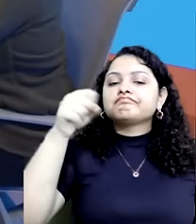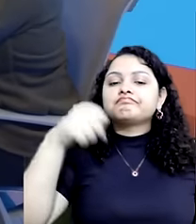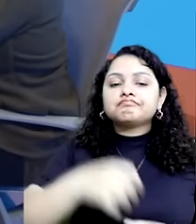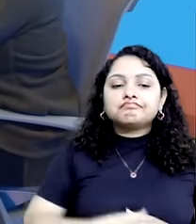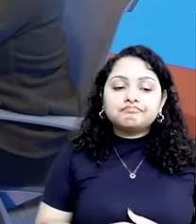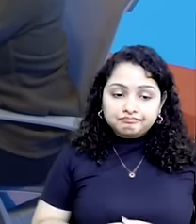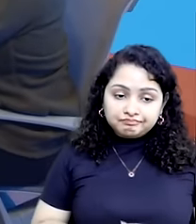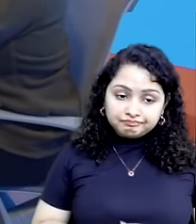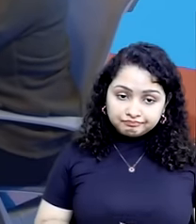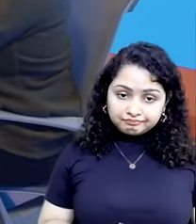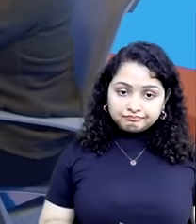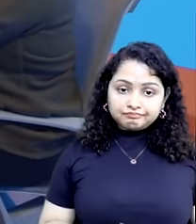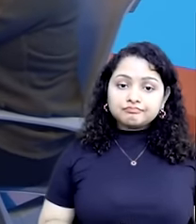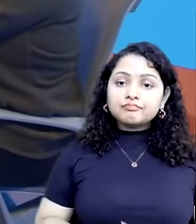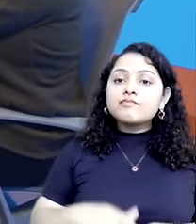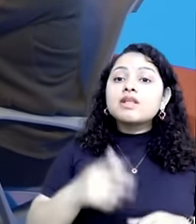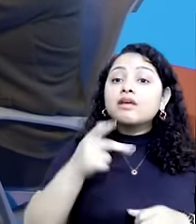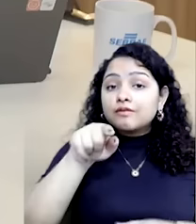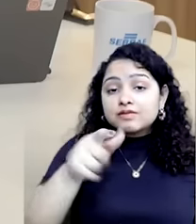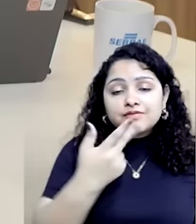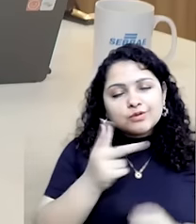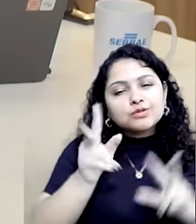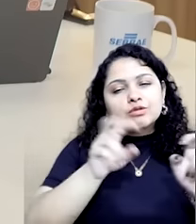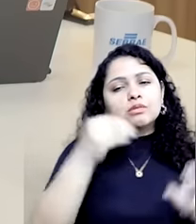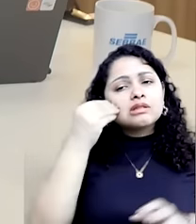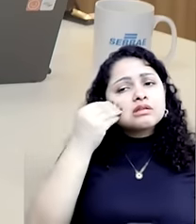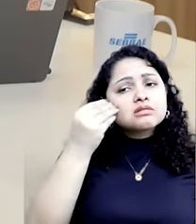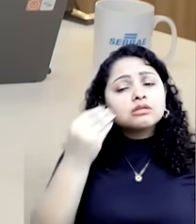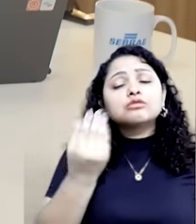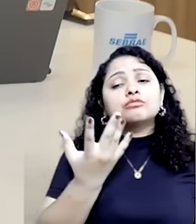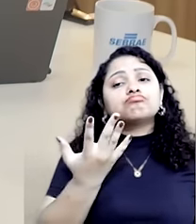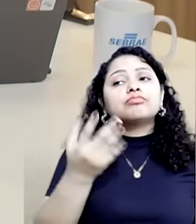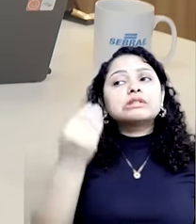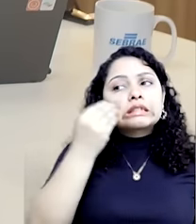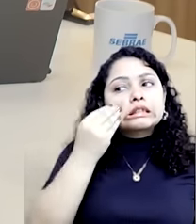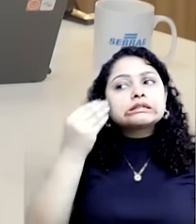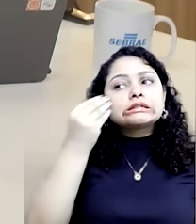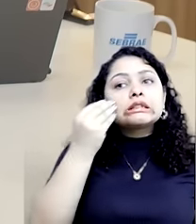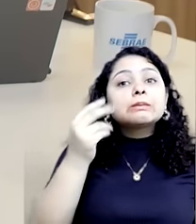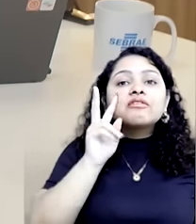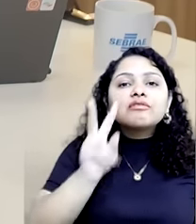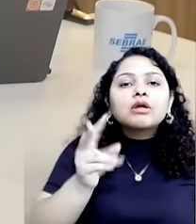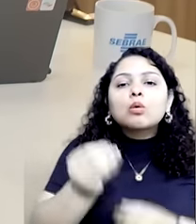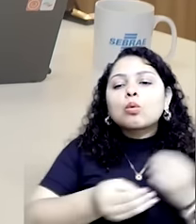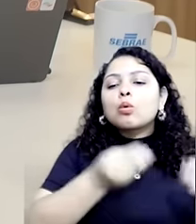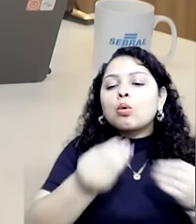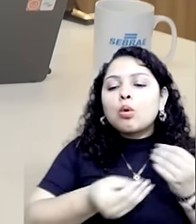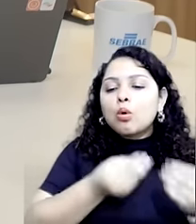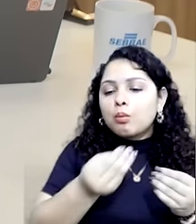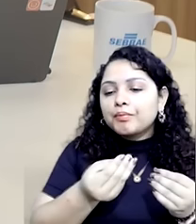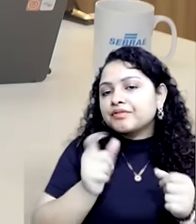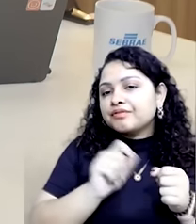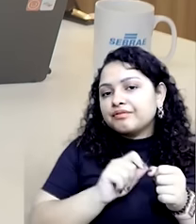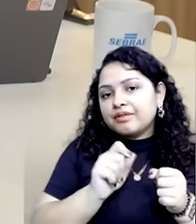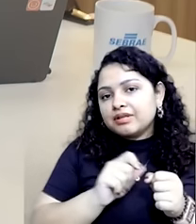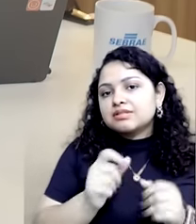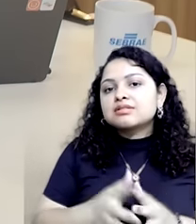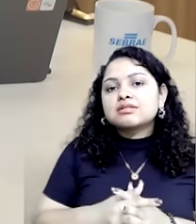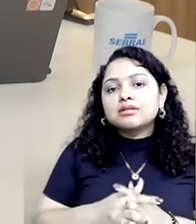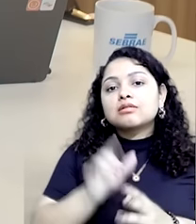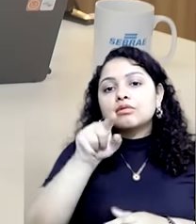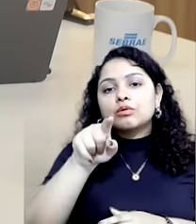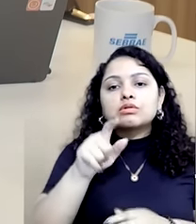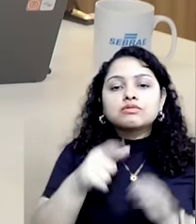o que você já falou também de ir testando né Acho que você pode ir testando e vendo como seu público recebe essa mensagem que você quer passar com a composição que você